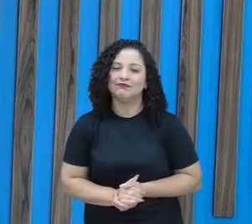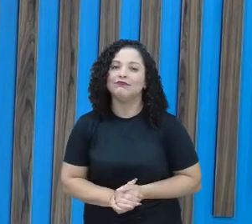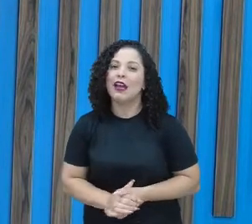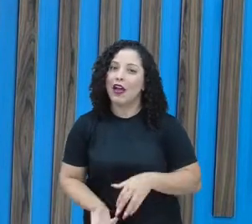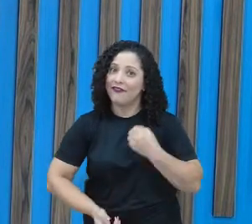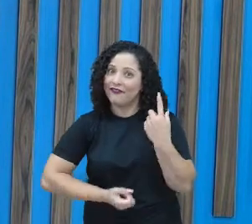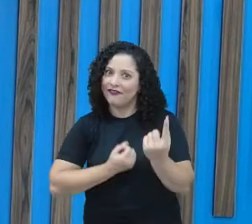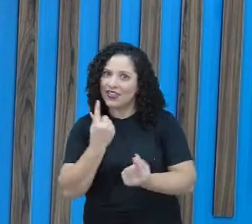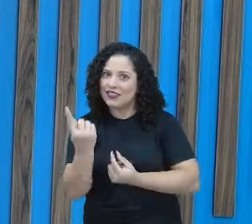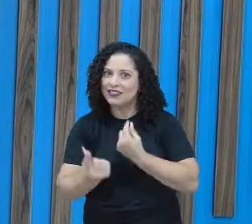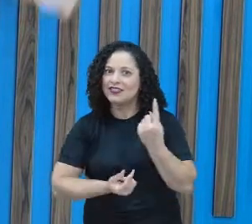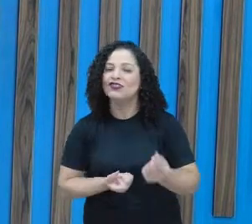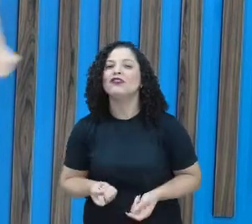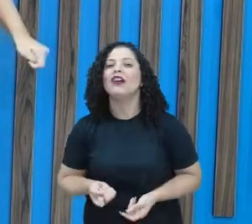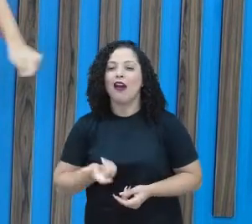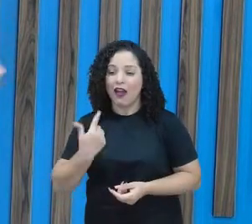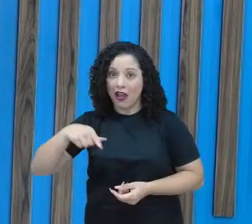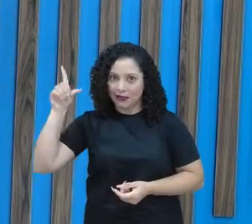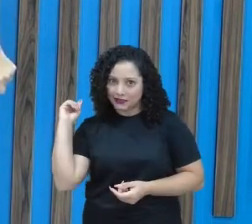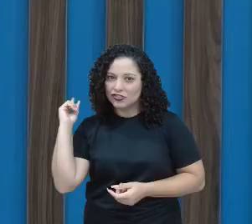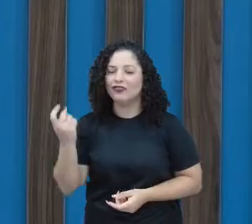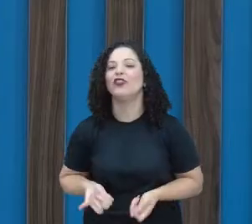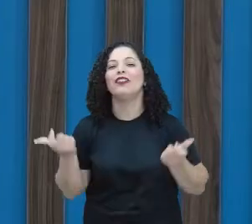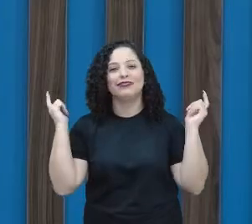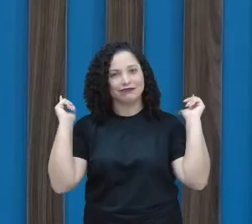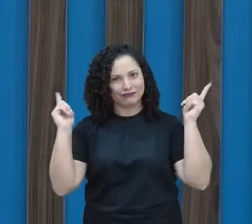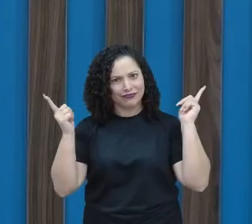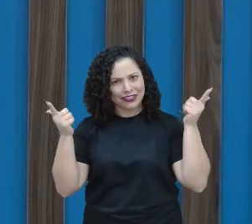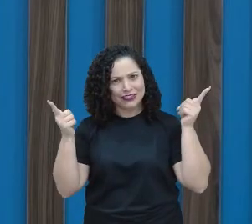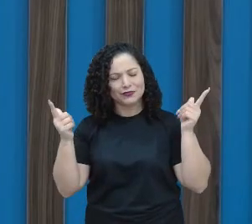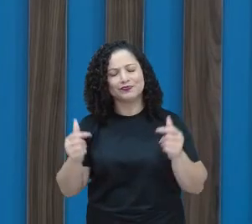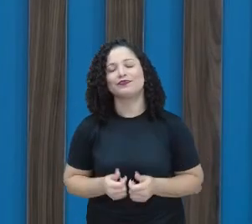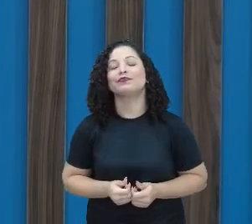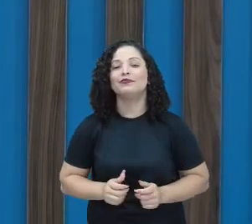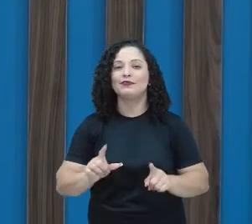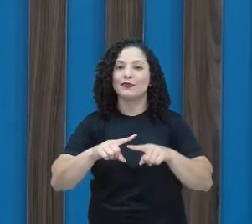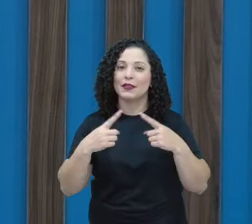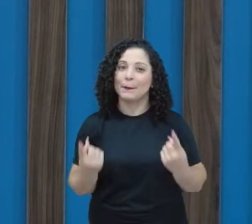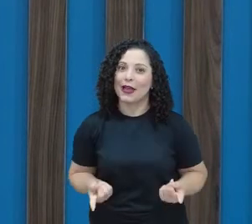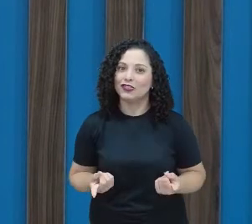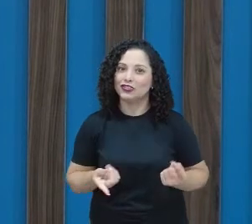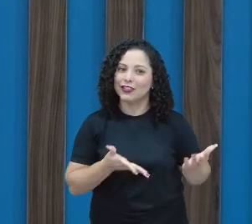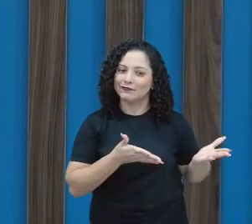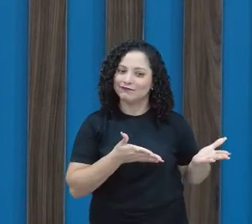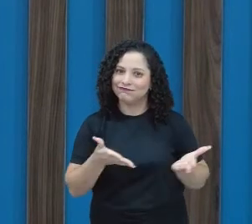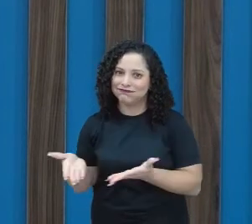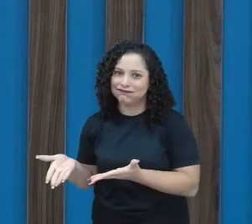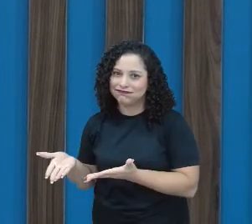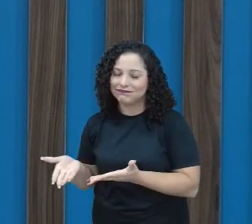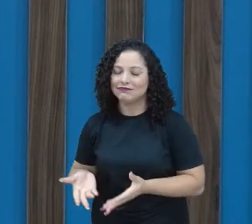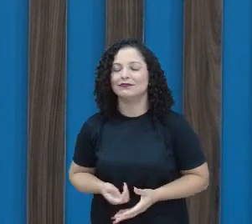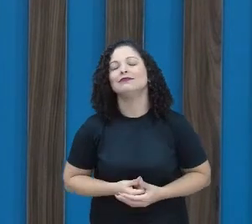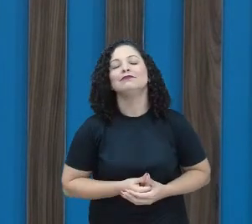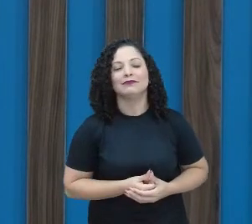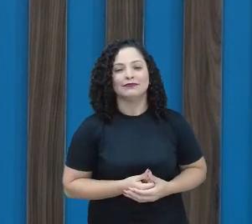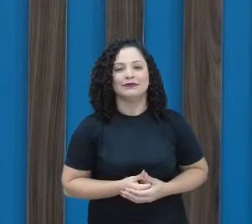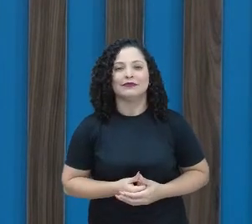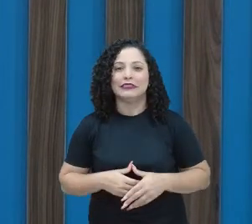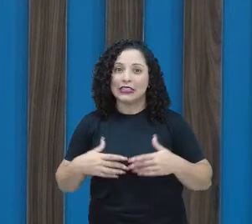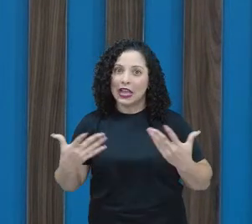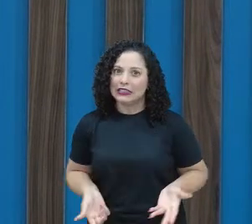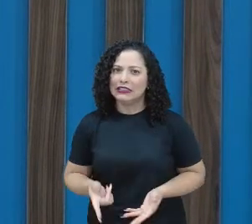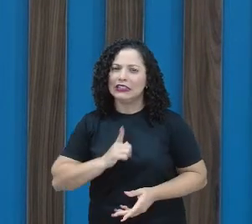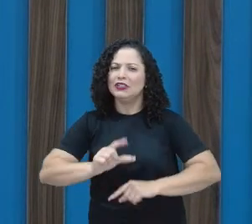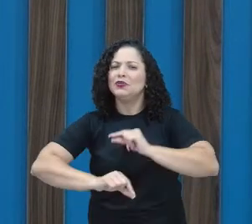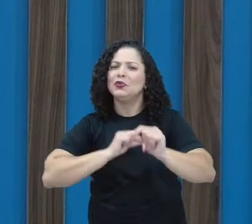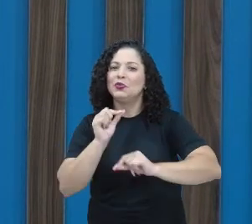esse trocadilho foi divertido. Pois é, Mas não foi tem o quê? graça, não. Desgastado. É, Então a gente saturou. E aí é que vem,